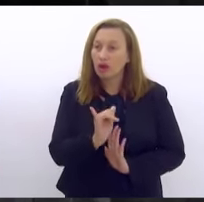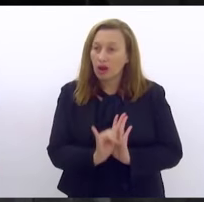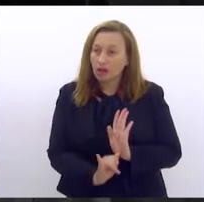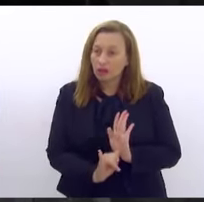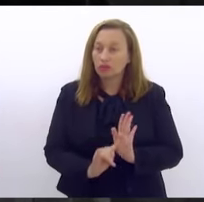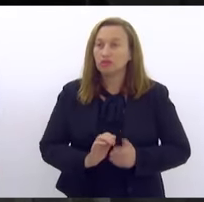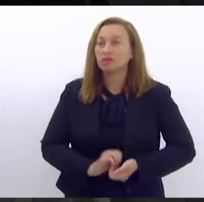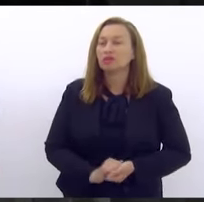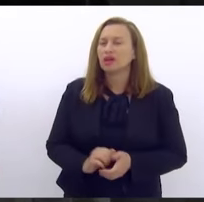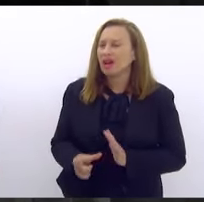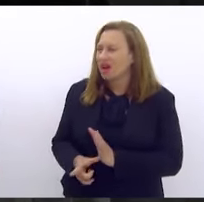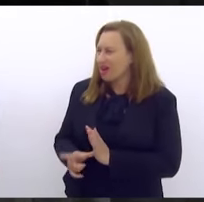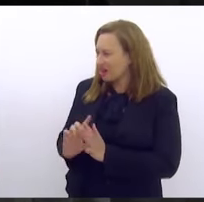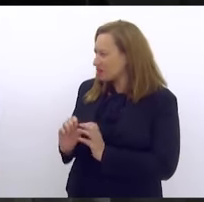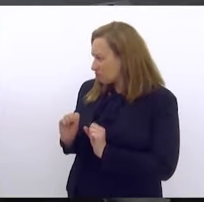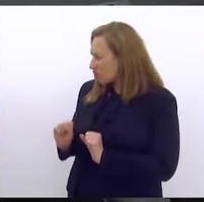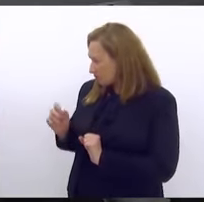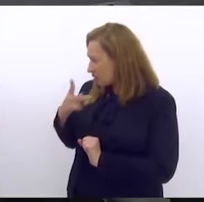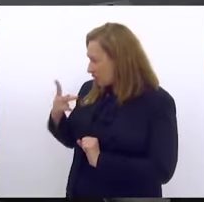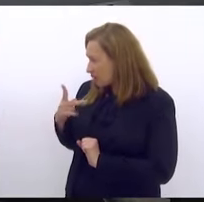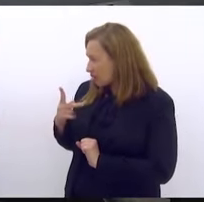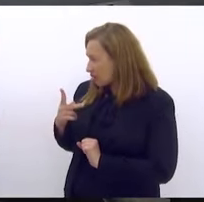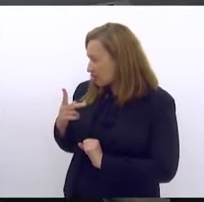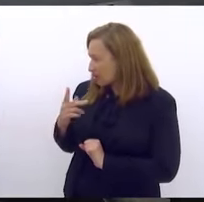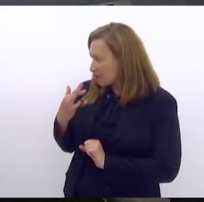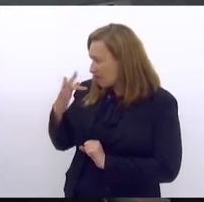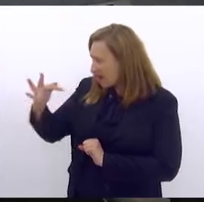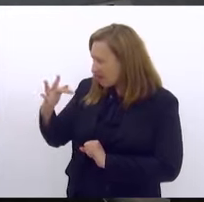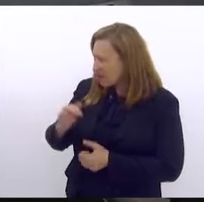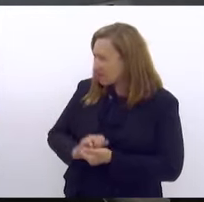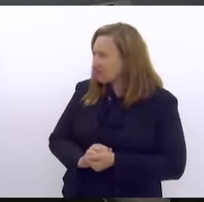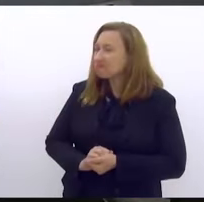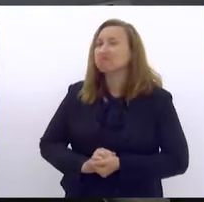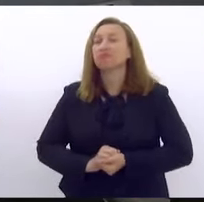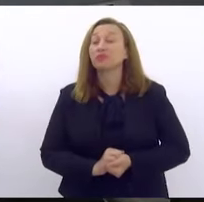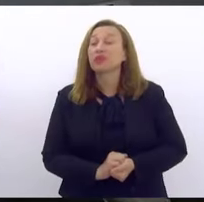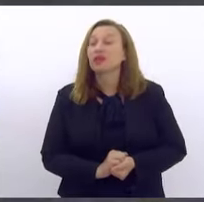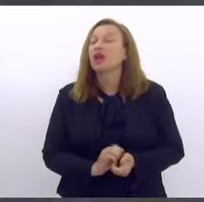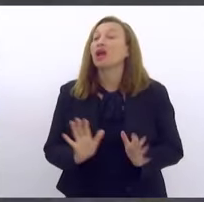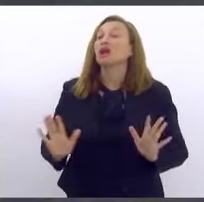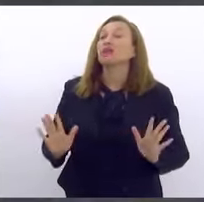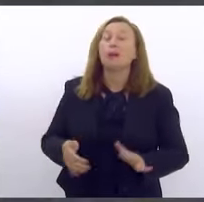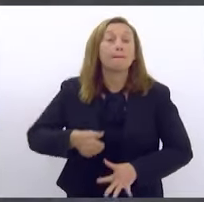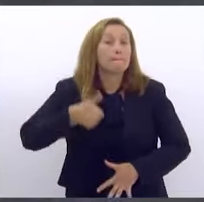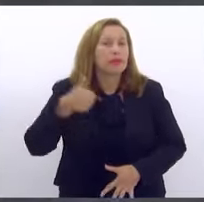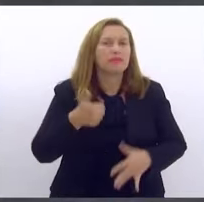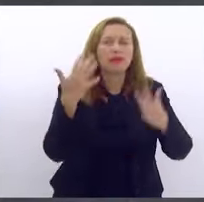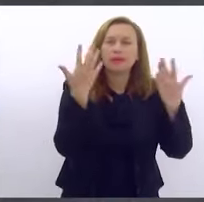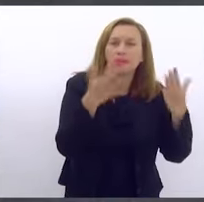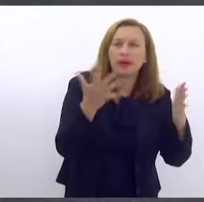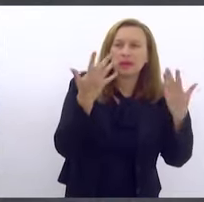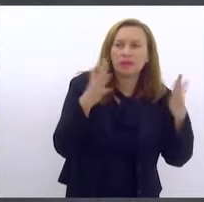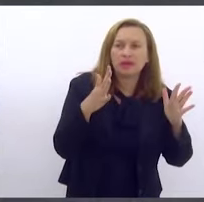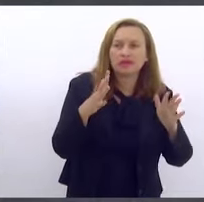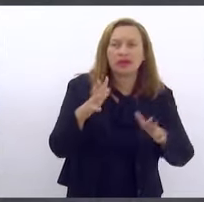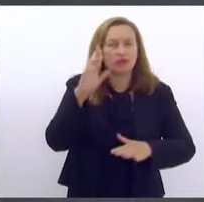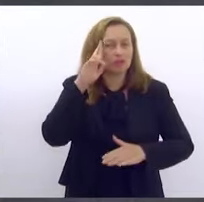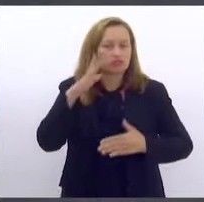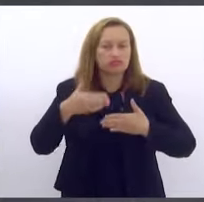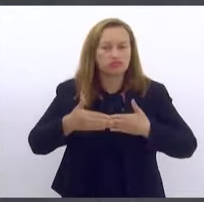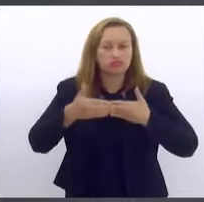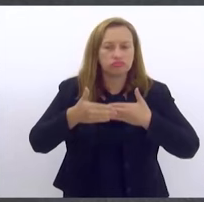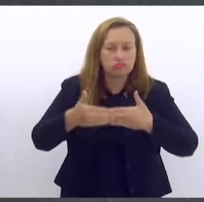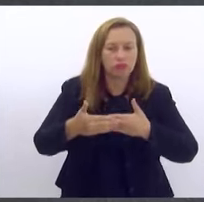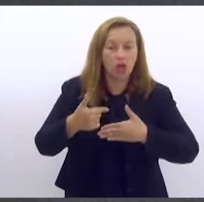Vossa Excelência me concede brevíssima parte, muito breve. A parte é o seguinte: primeiro, saudar Vossa Excelência pelos avanços. Eu,